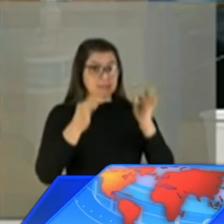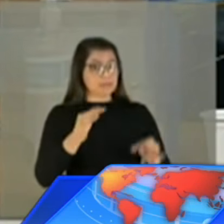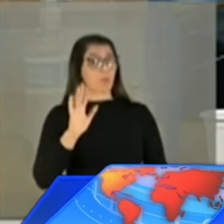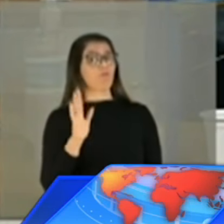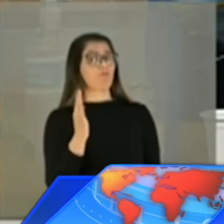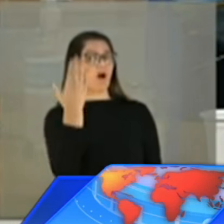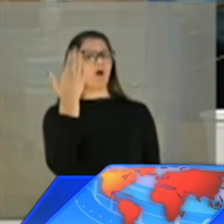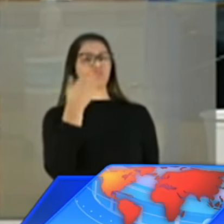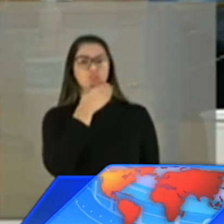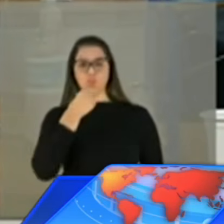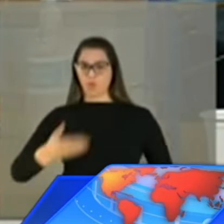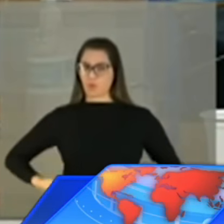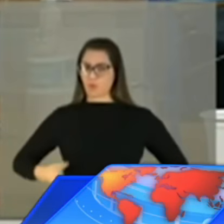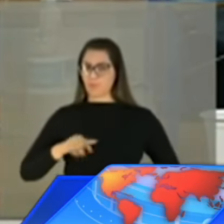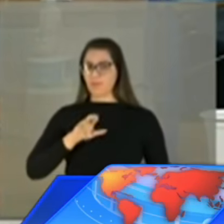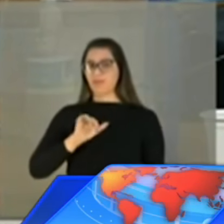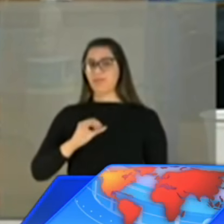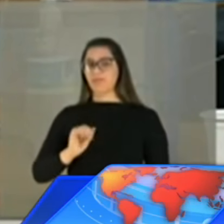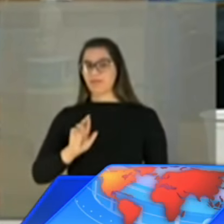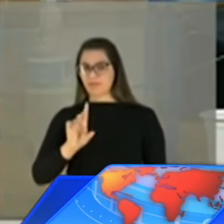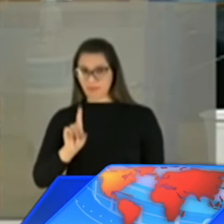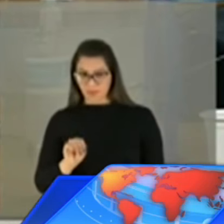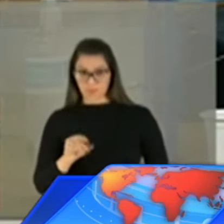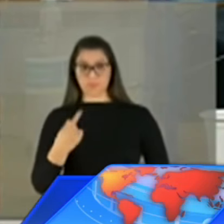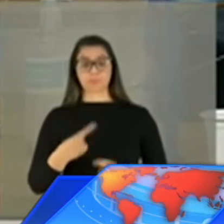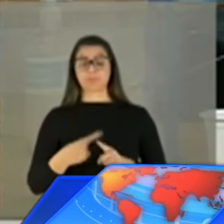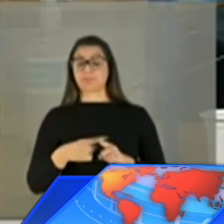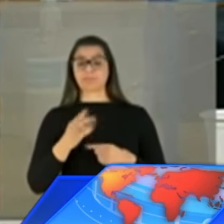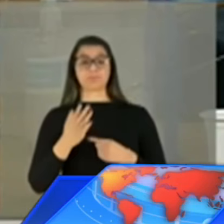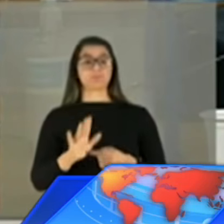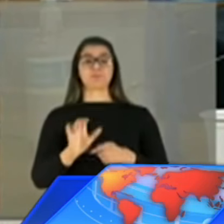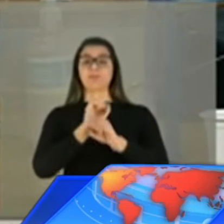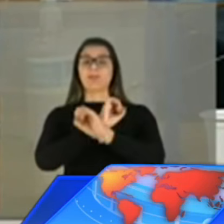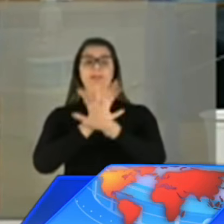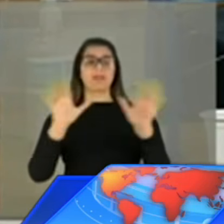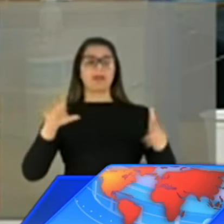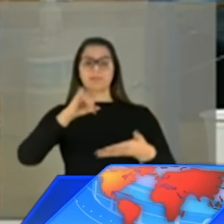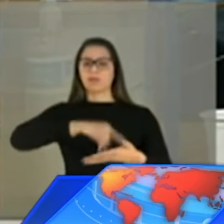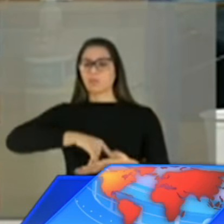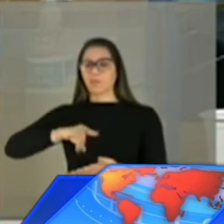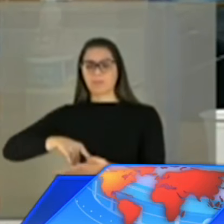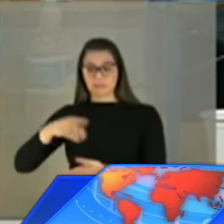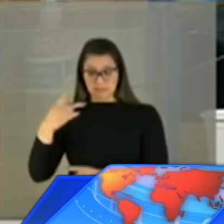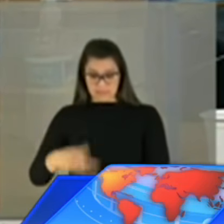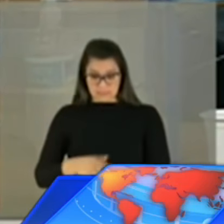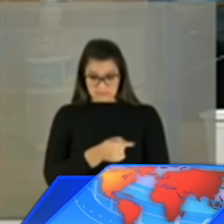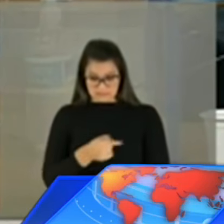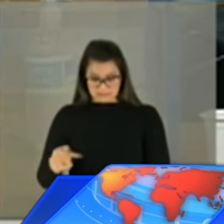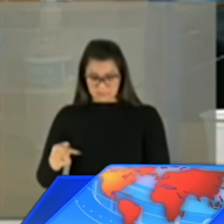do servidor Ricardo Miranda, porque ficou claro na documentação encaminhada a essa